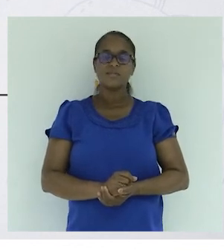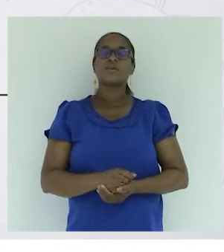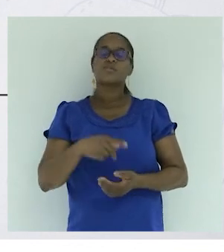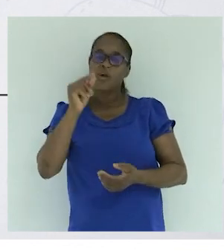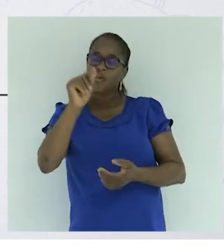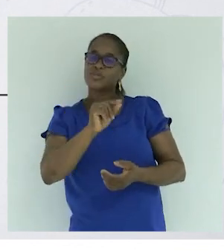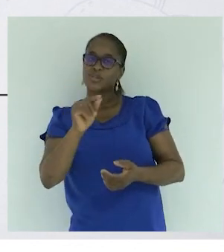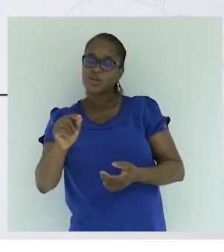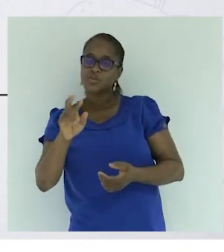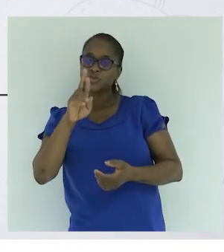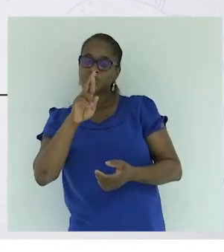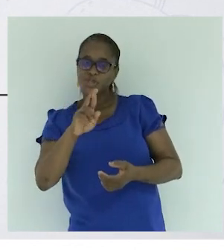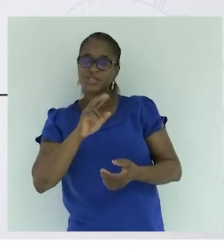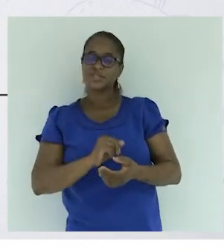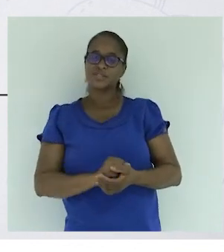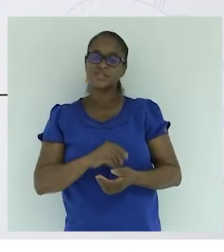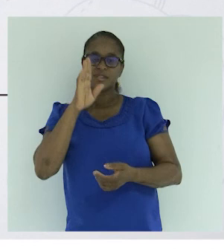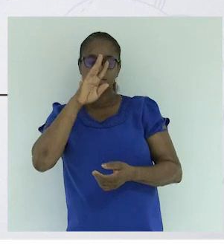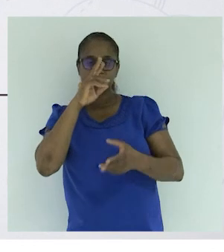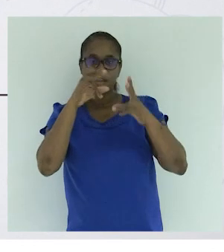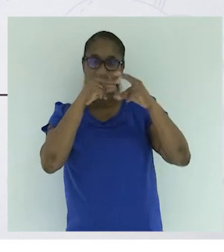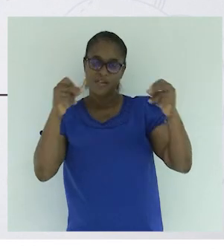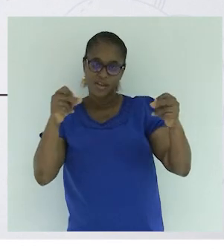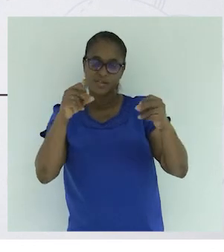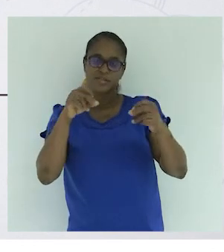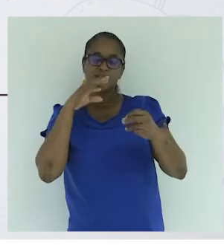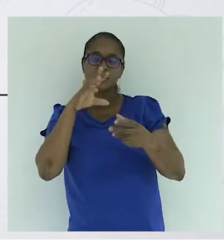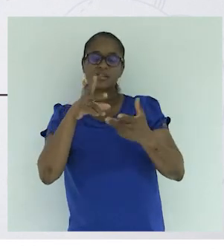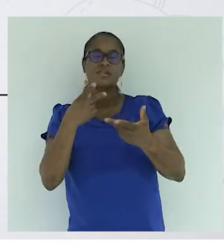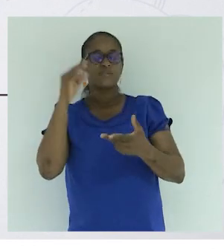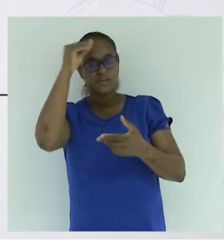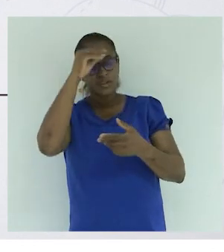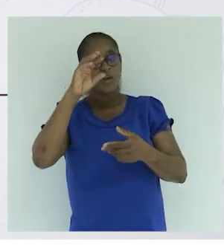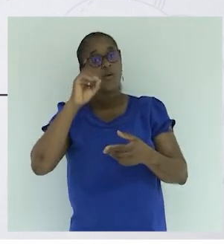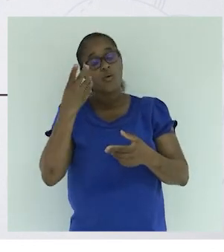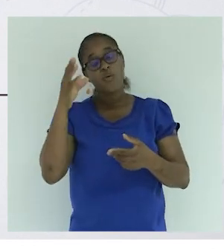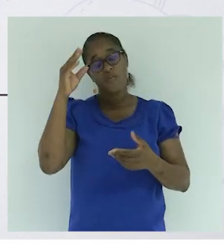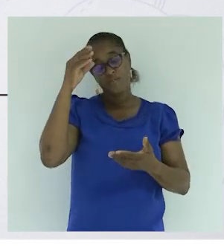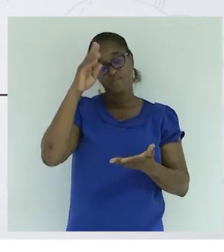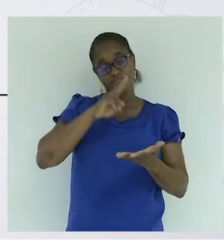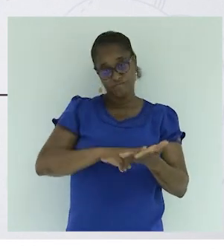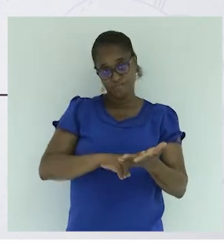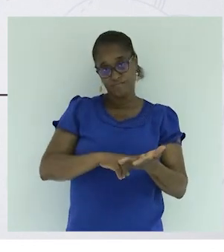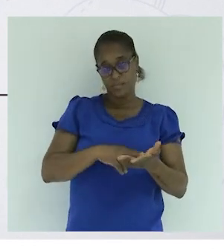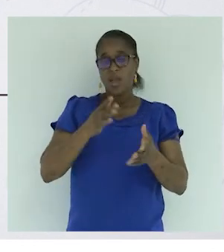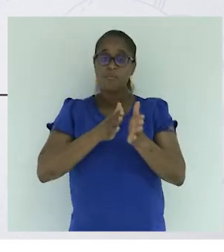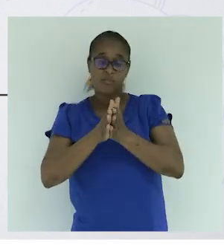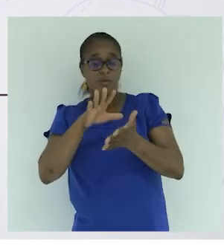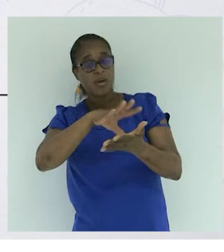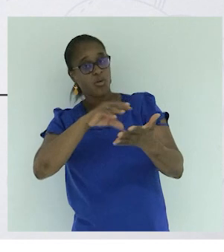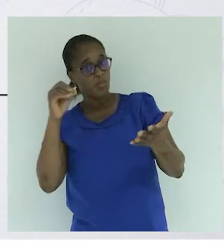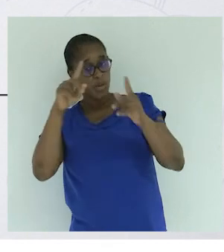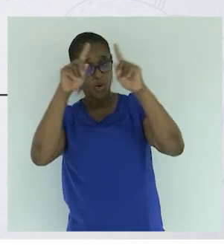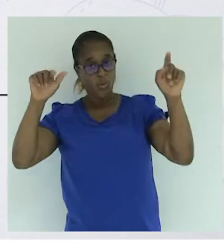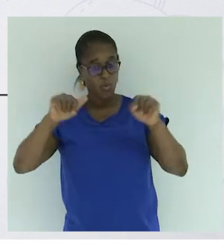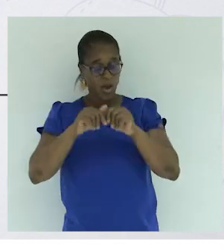Assinala com um X se as afirmações são verdadeiras ou falsas. Aproveitem agora para copiar o quadro para